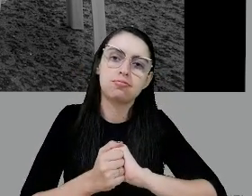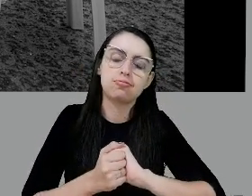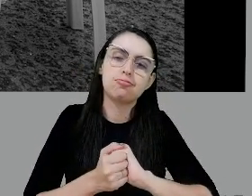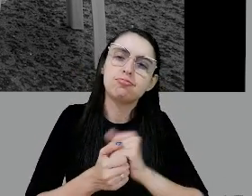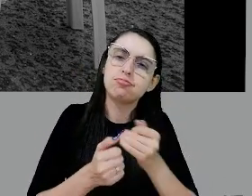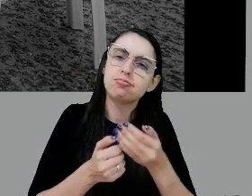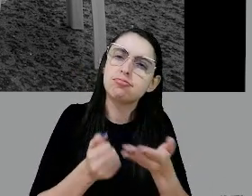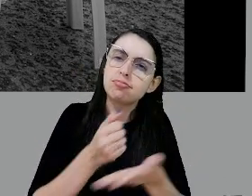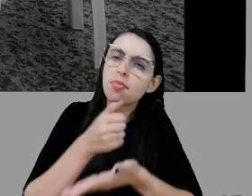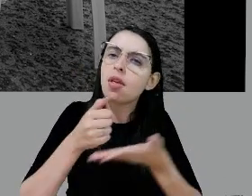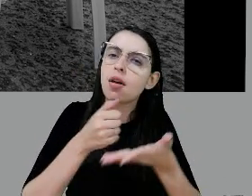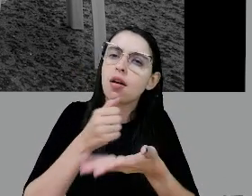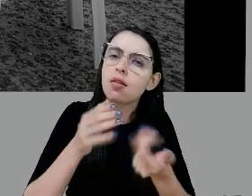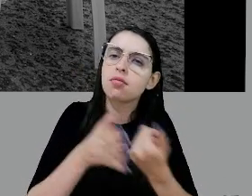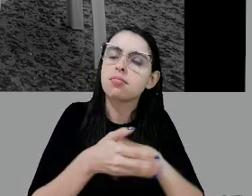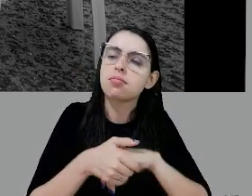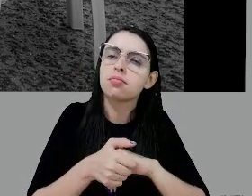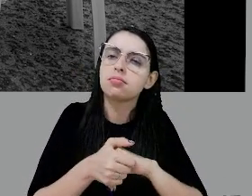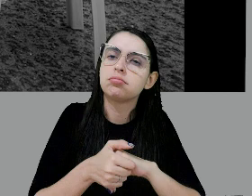inicialmente